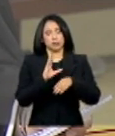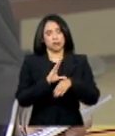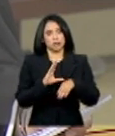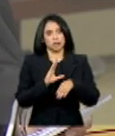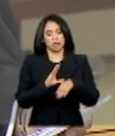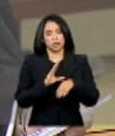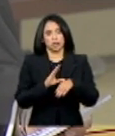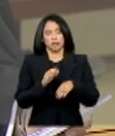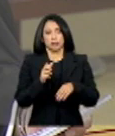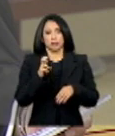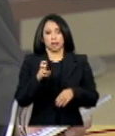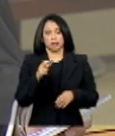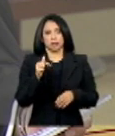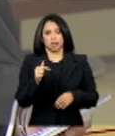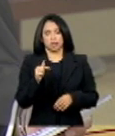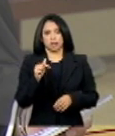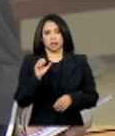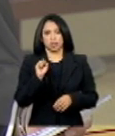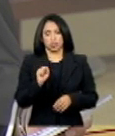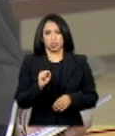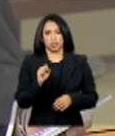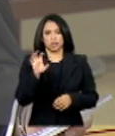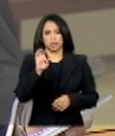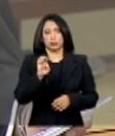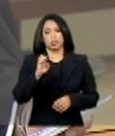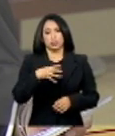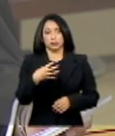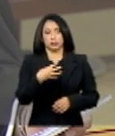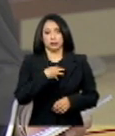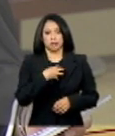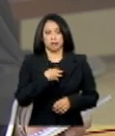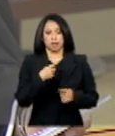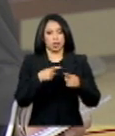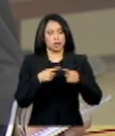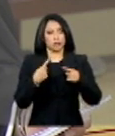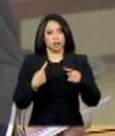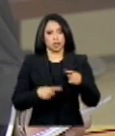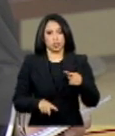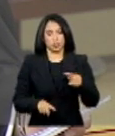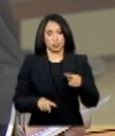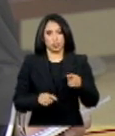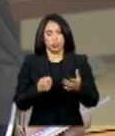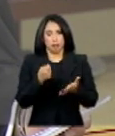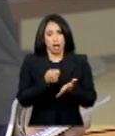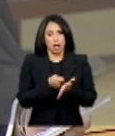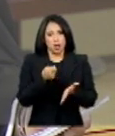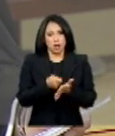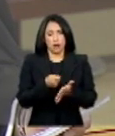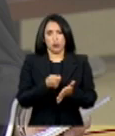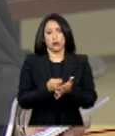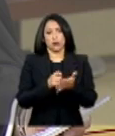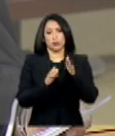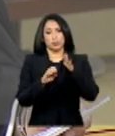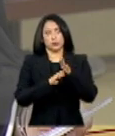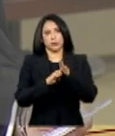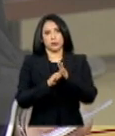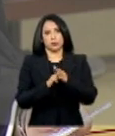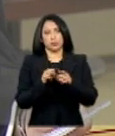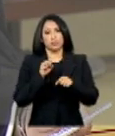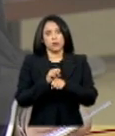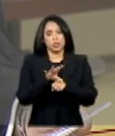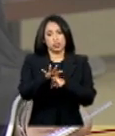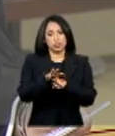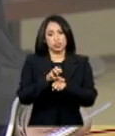588 bahia que proíbe a cobrança por parte de empresas concessionárias fornecimento de energia elétrica naquele